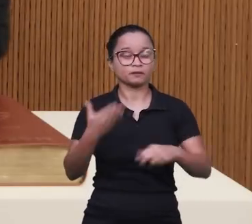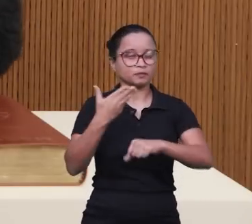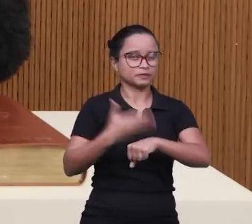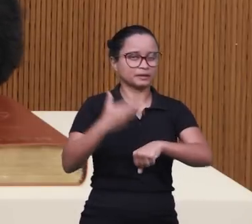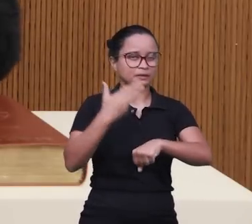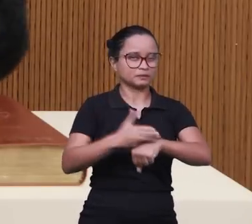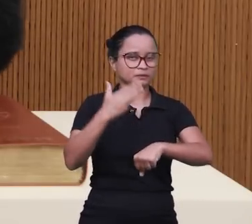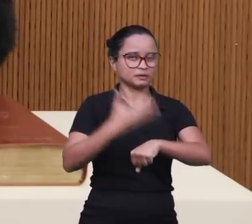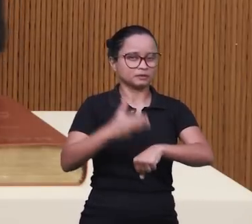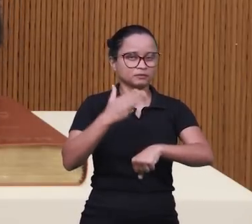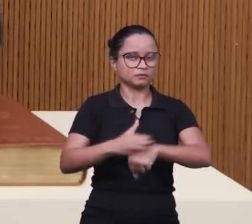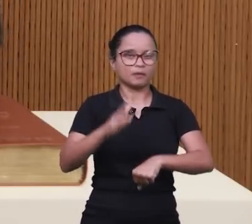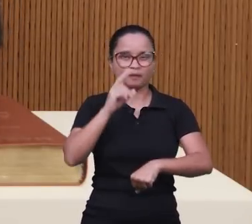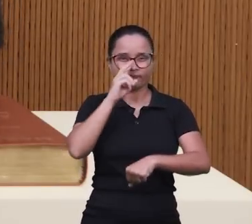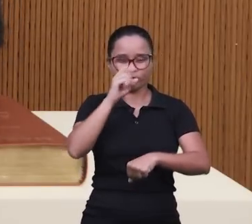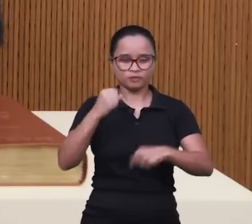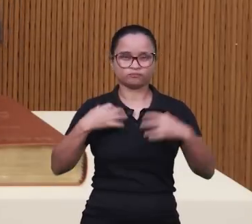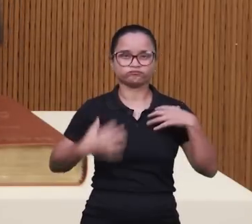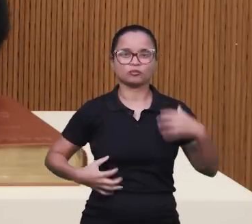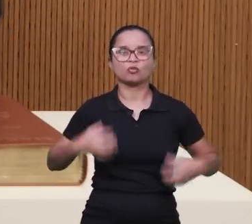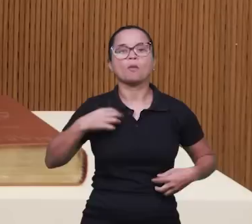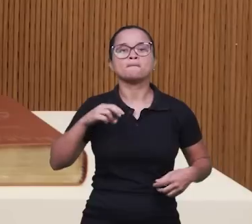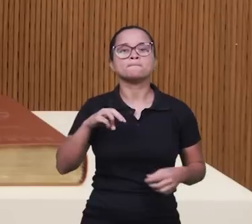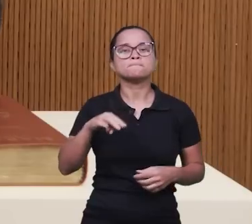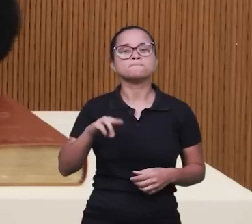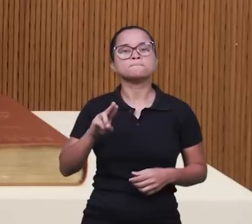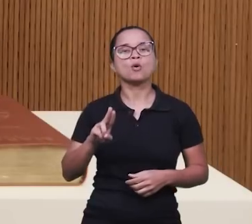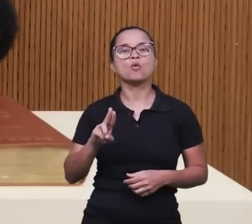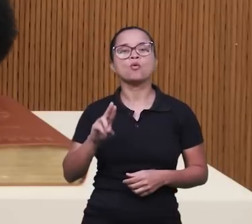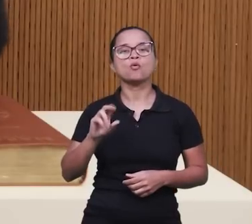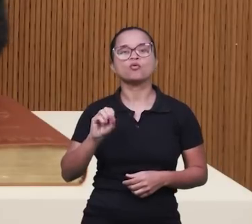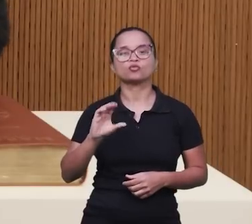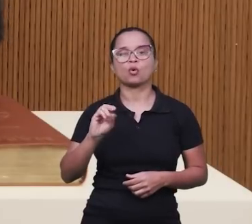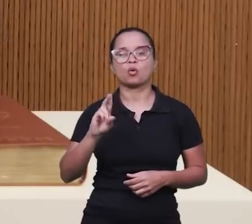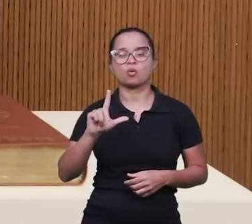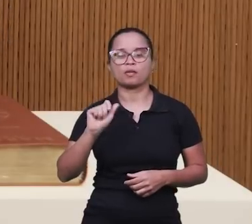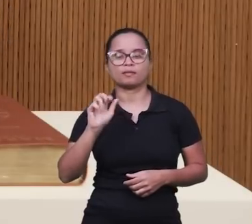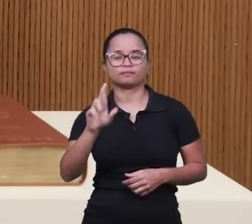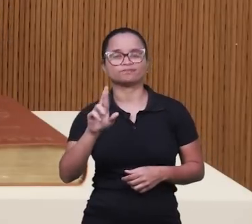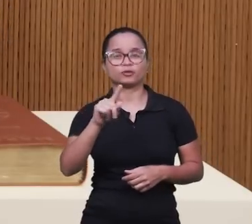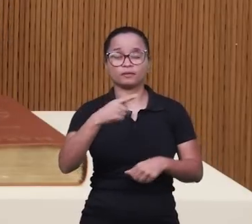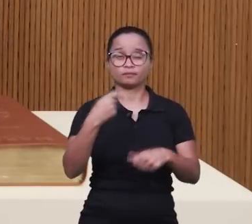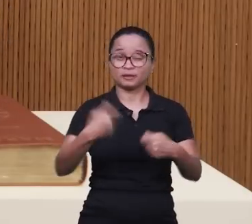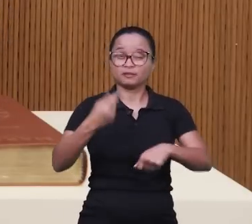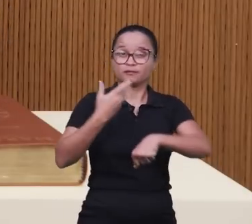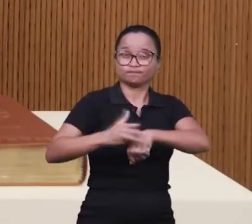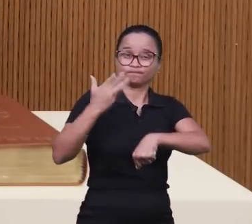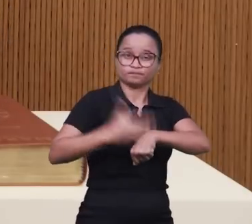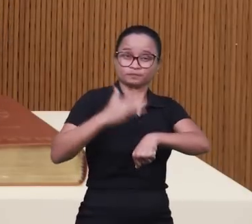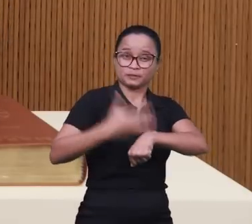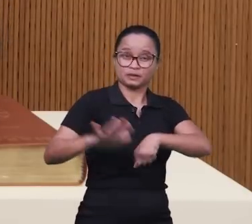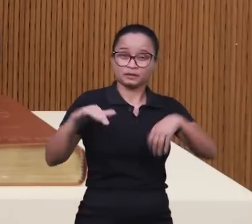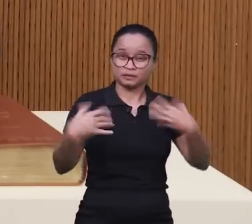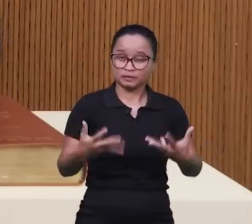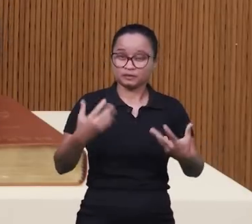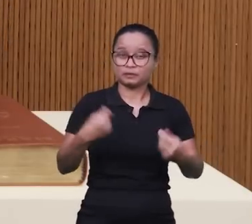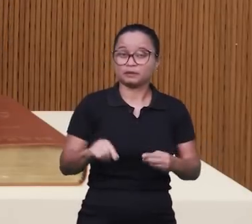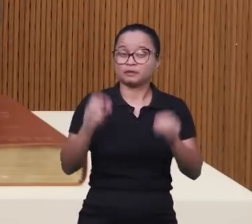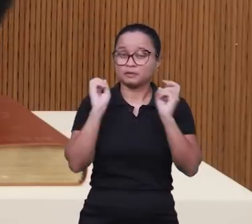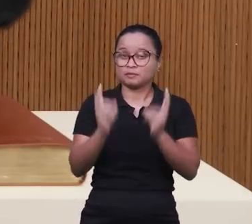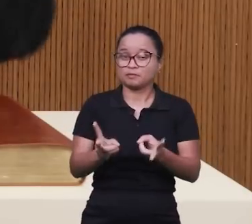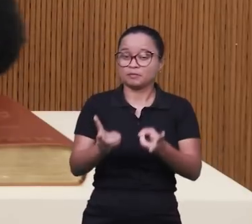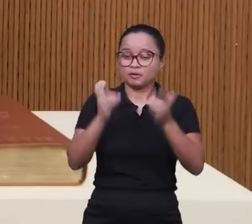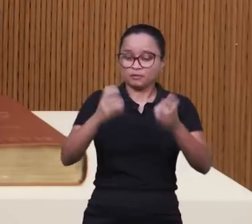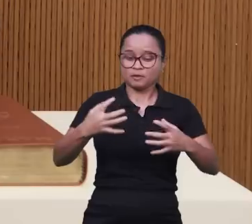Esse é um treino de fortalecimento muscular que você pode fazer. E é sempre importante trabalhar a